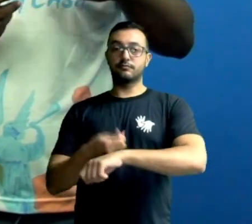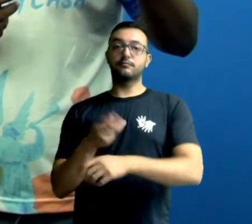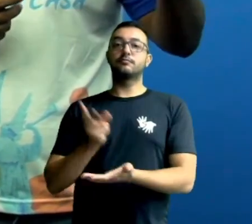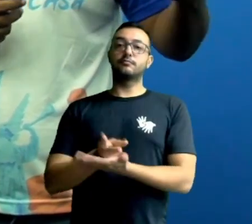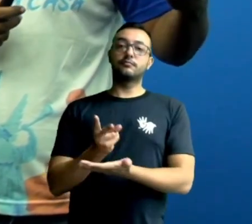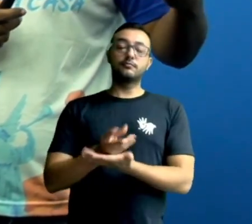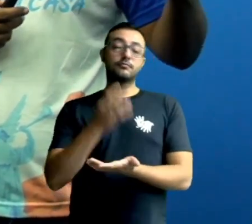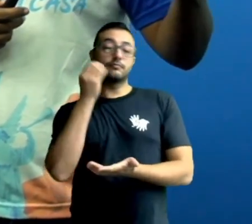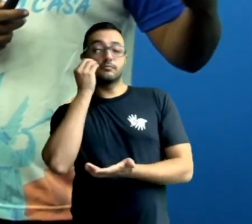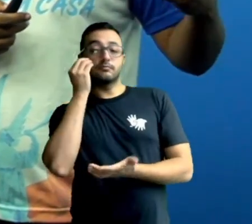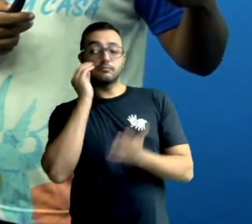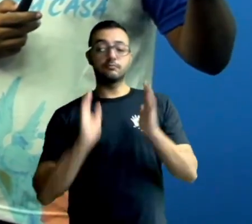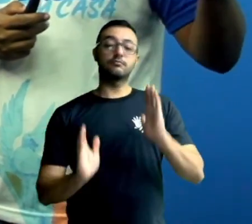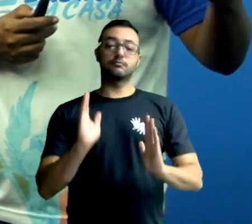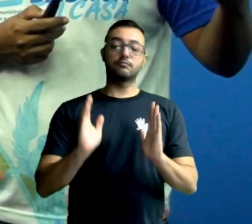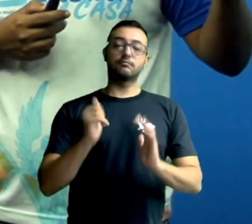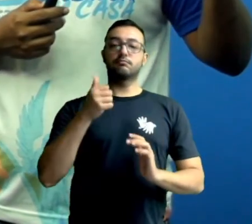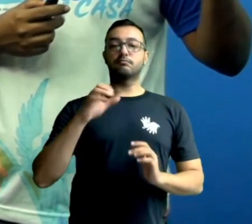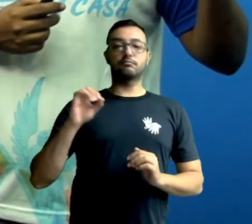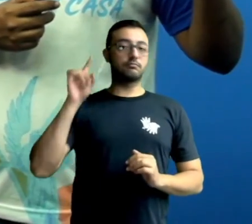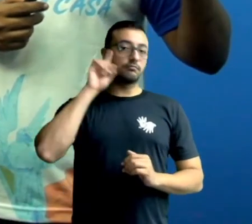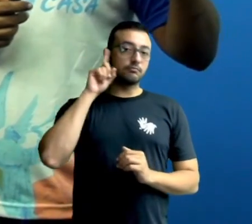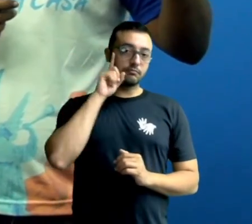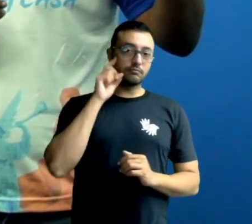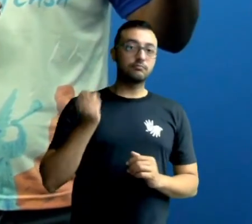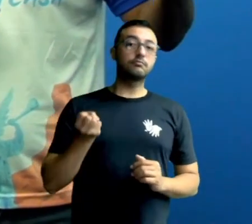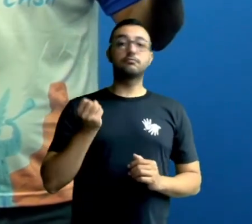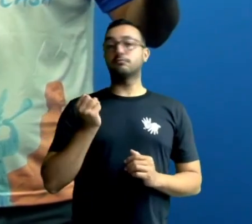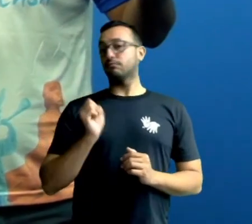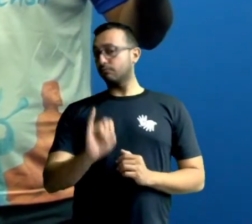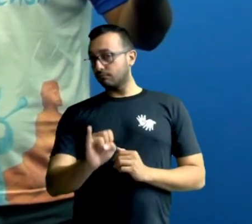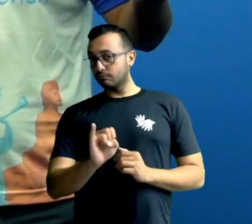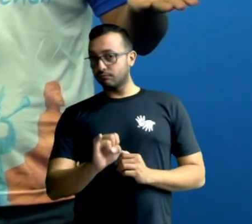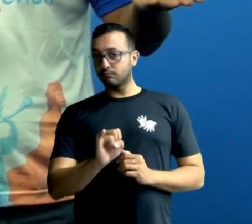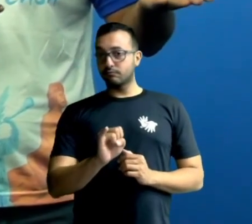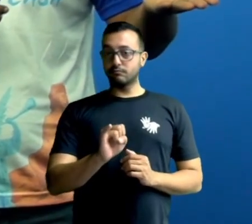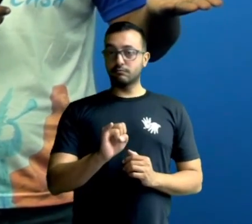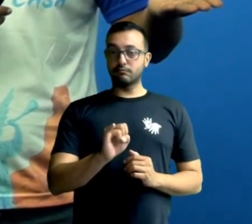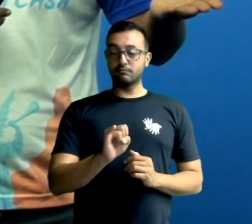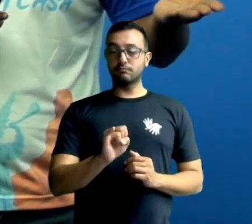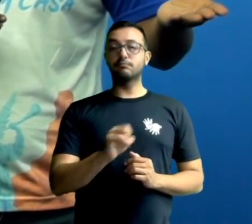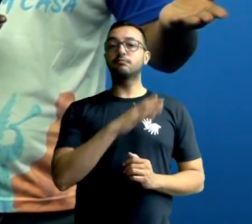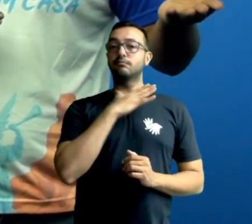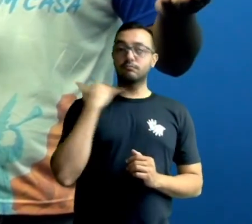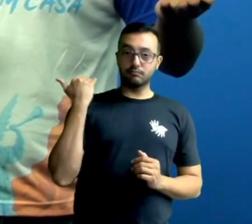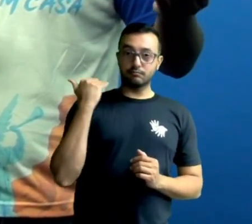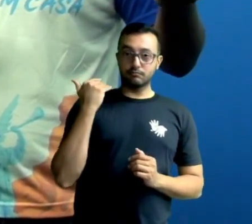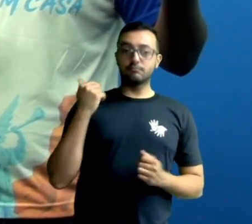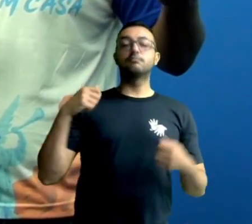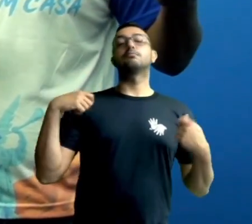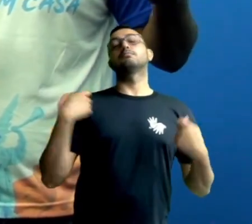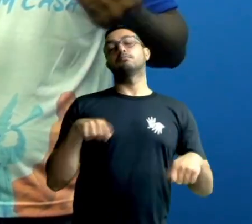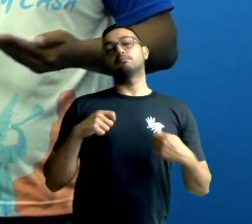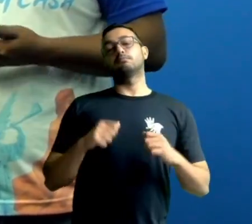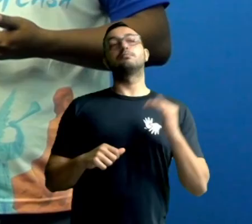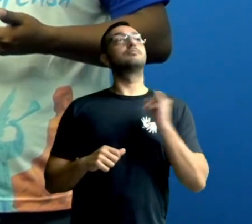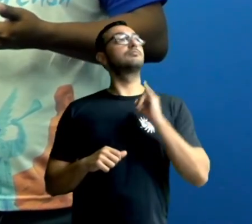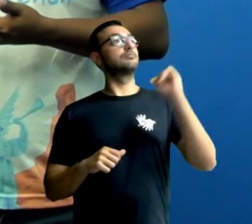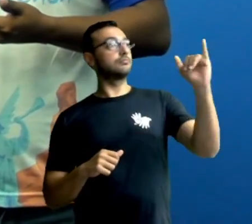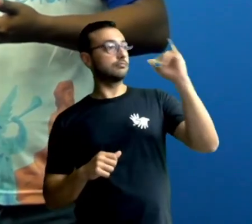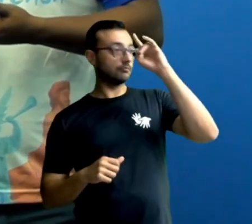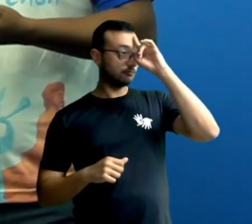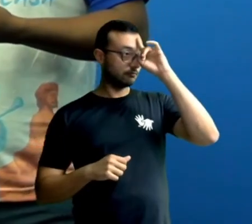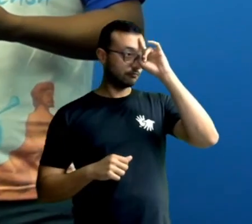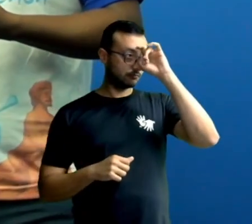para observar o animal por um período de até 10 dias. Caso o animal chegue a óbito, deve ser informado no hospital para